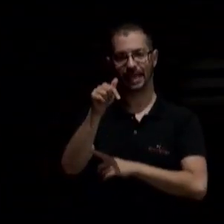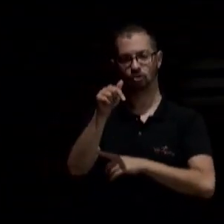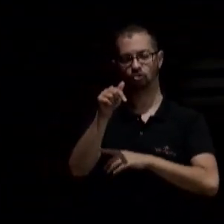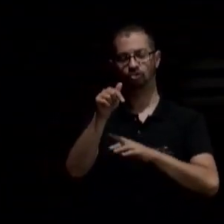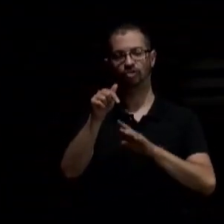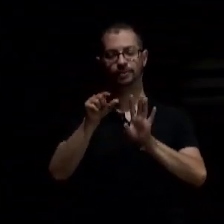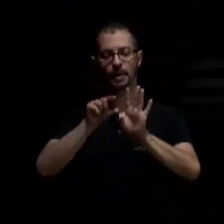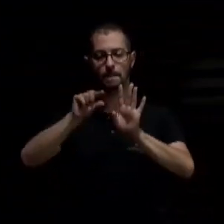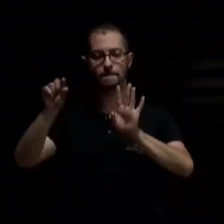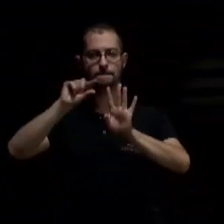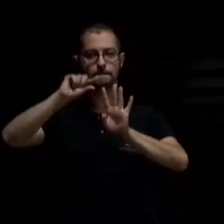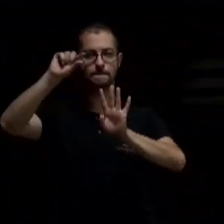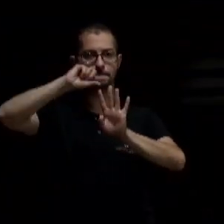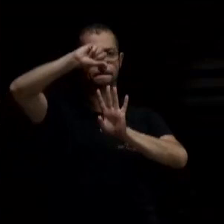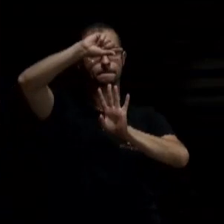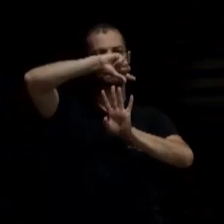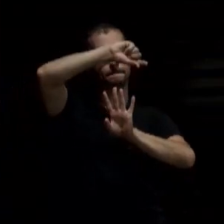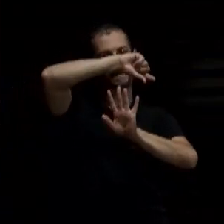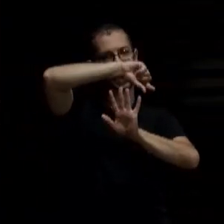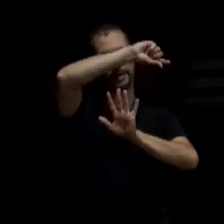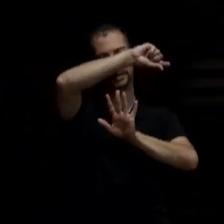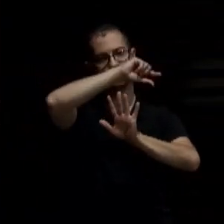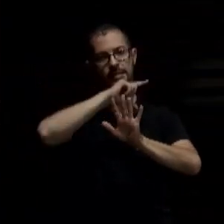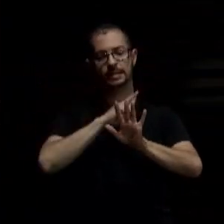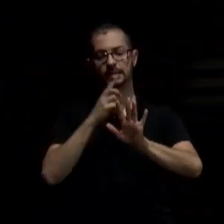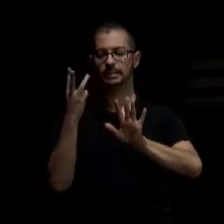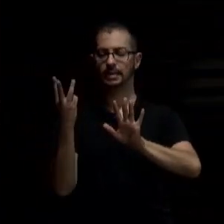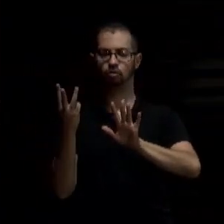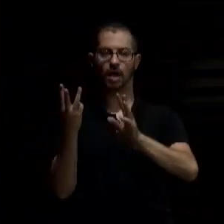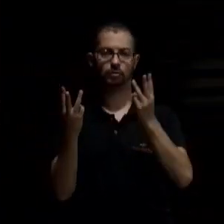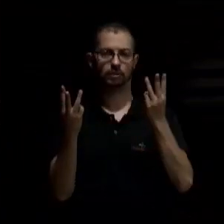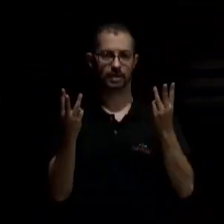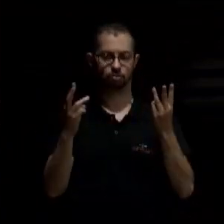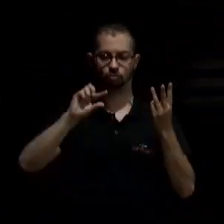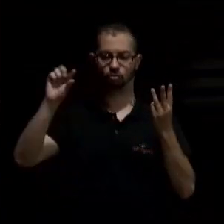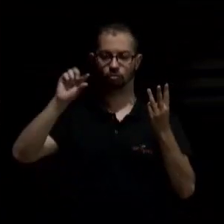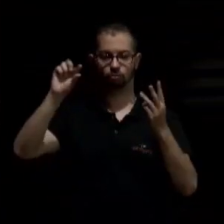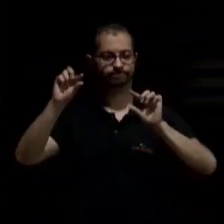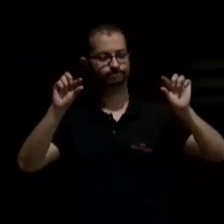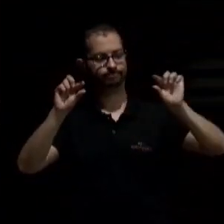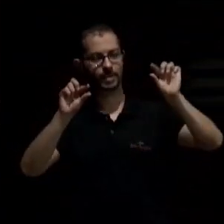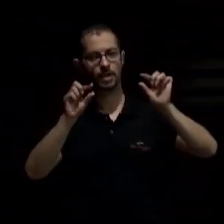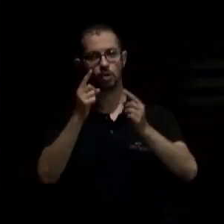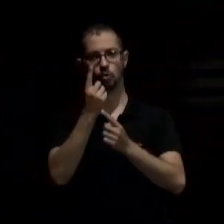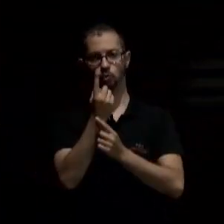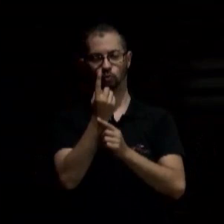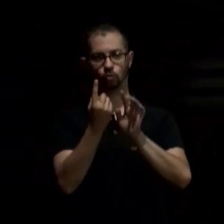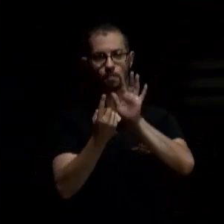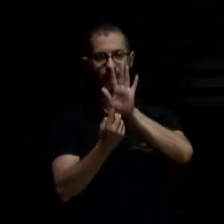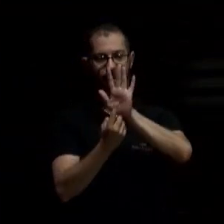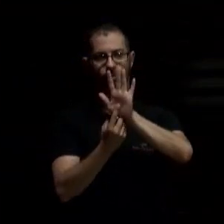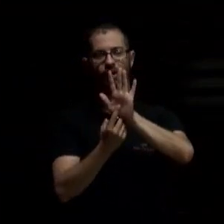7 braços, 3 de um lado, 3 do outro e 1 no meio. E em